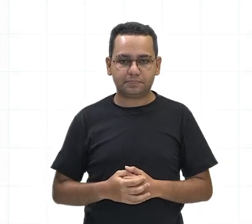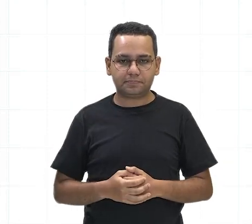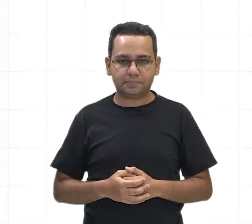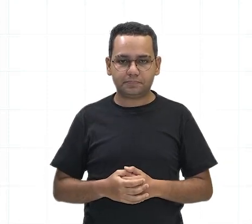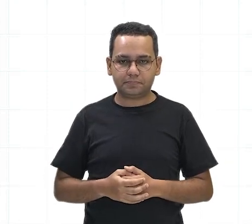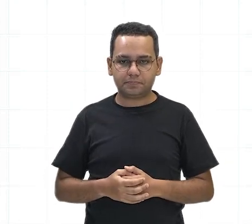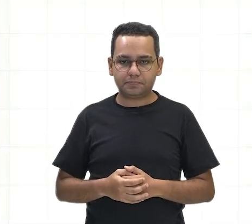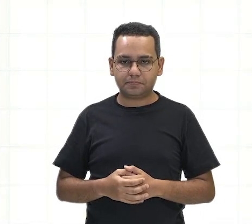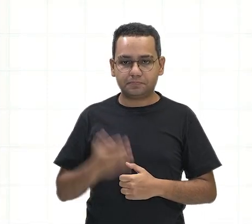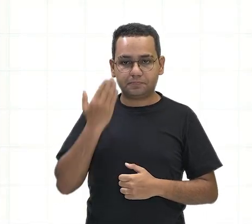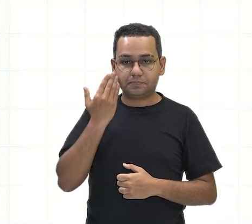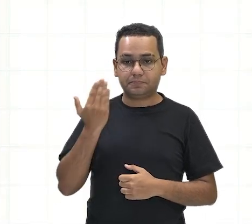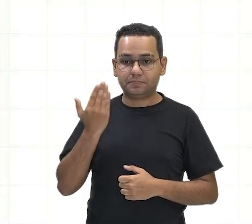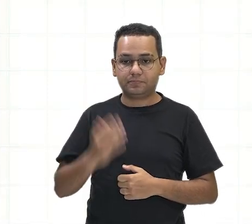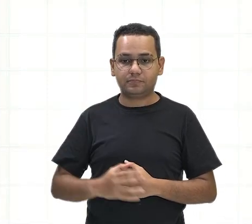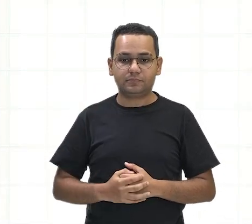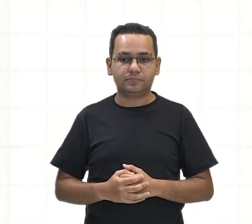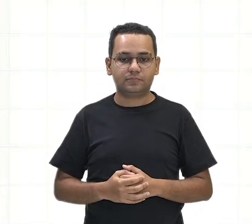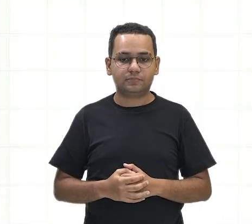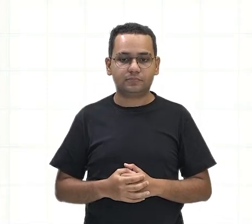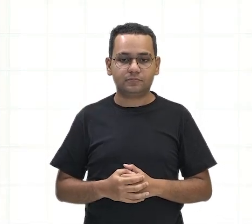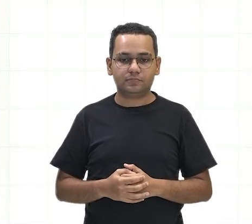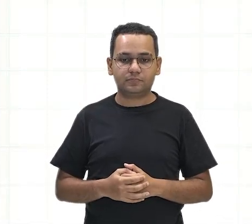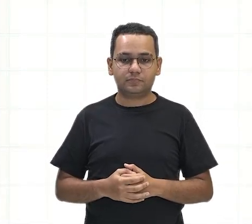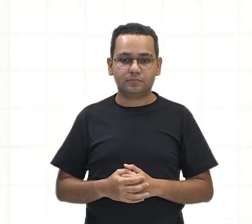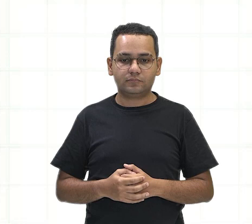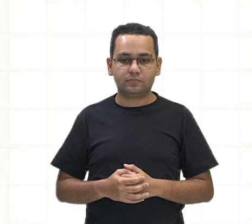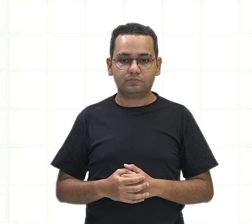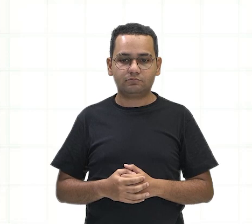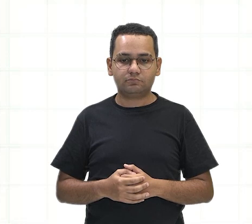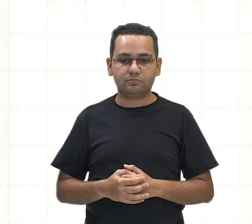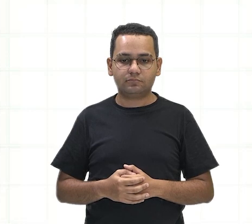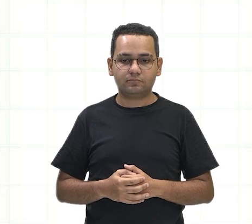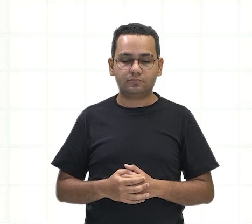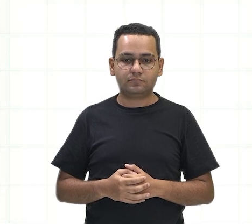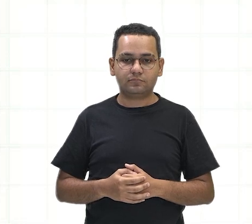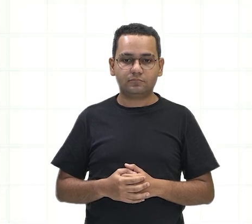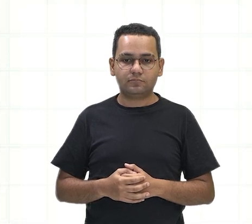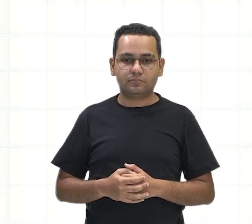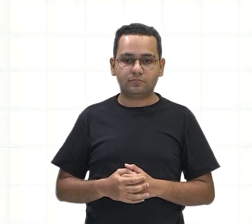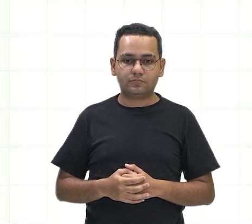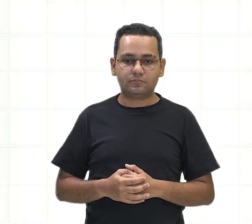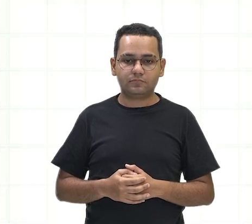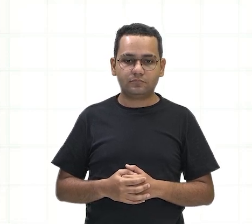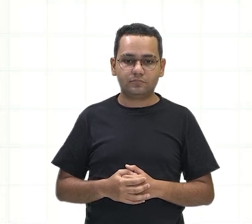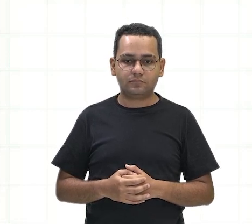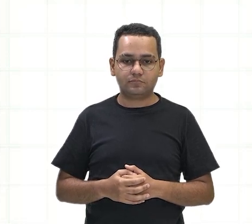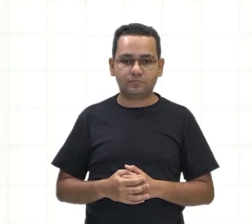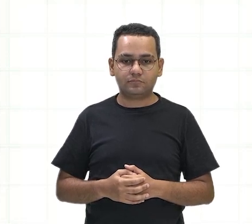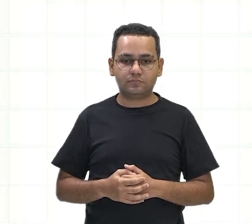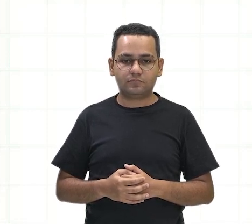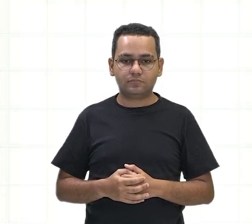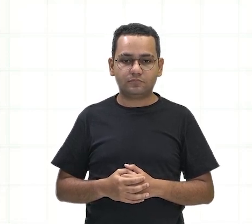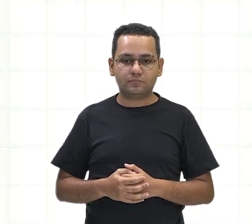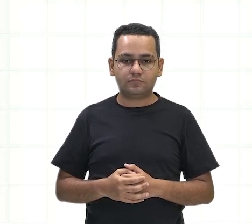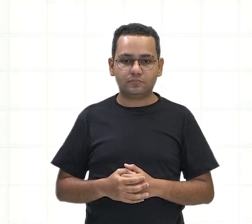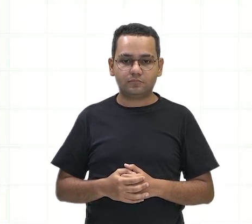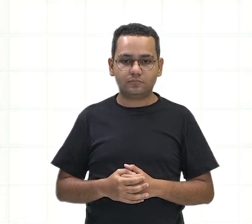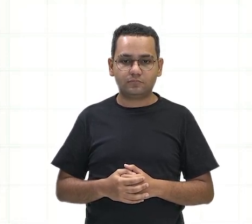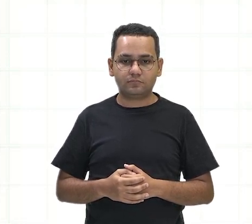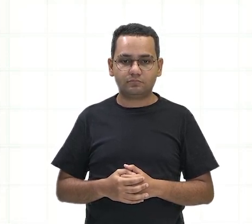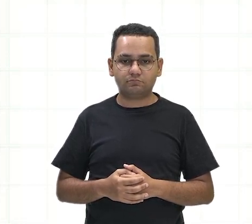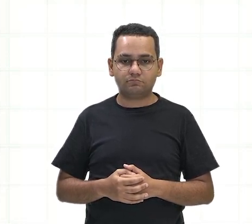imagem, nós temos ali, ó, inicialmente, né, esse ciclo vai começar aí com